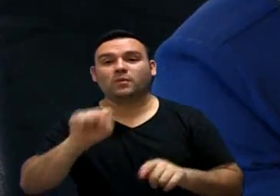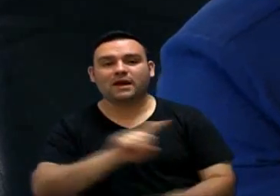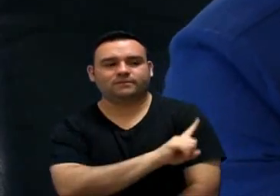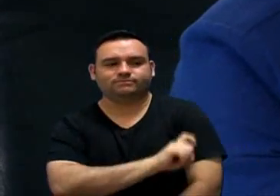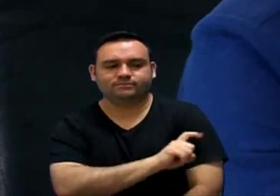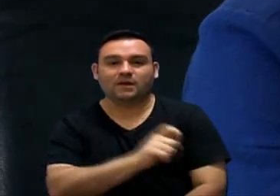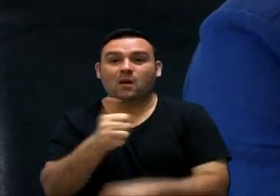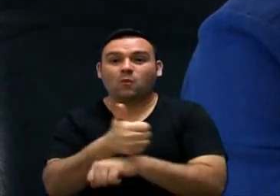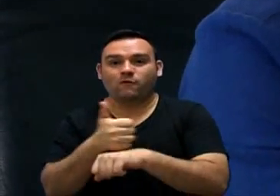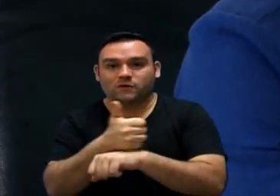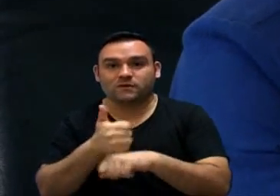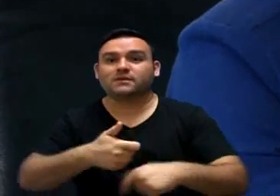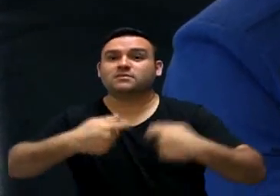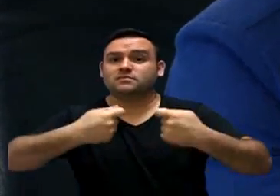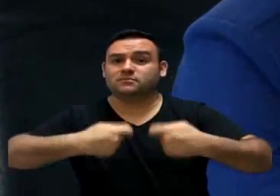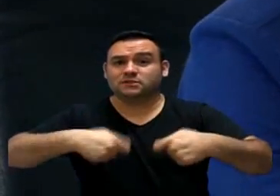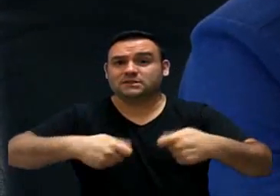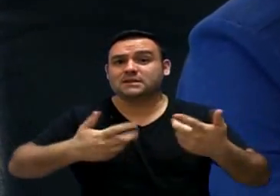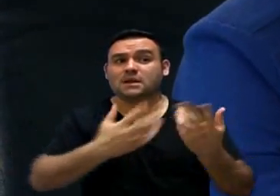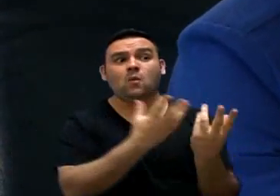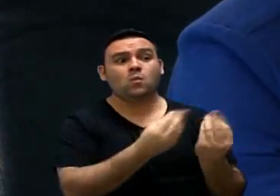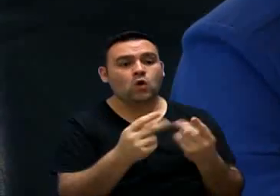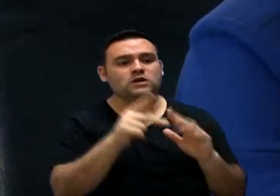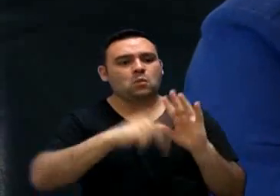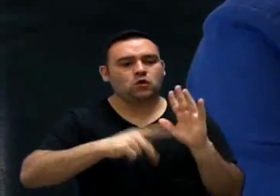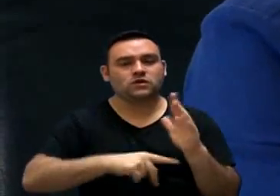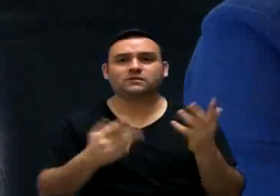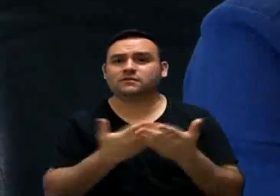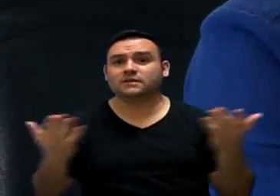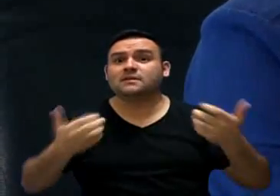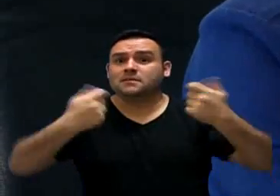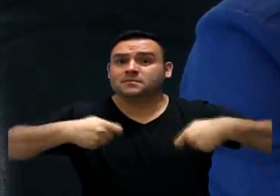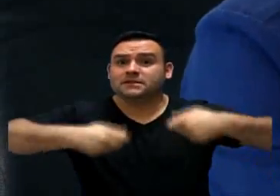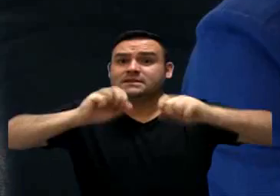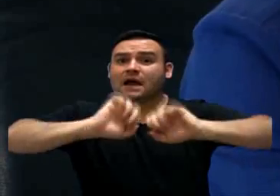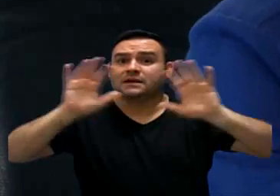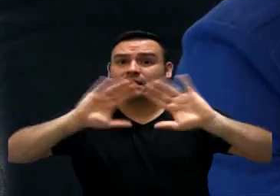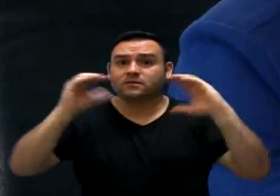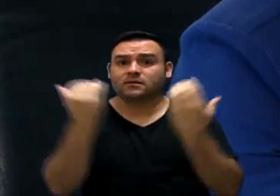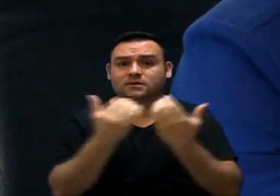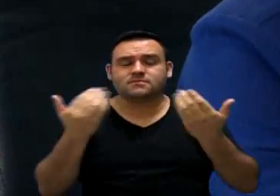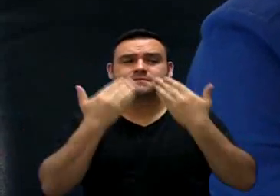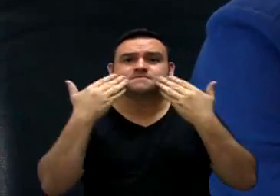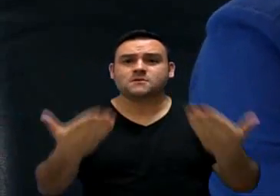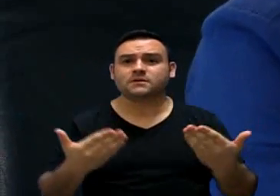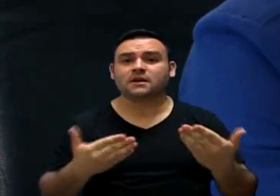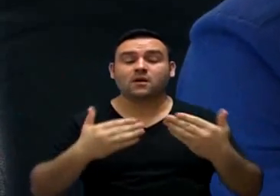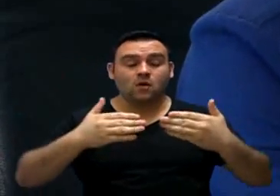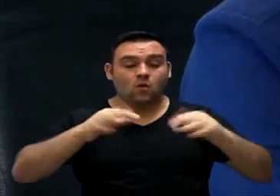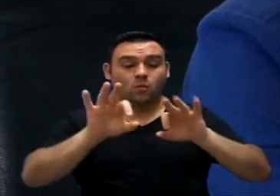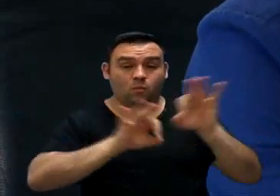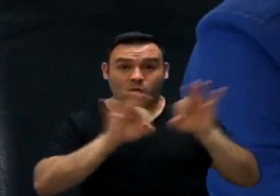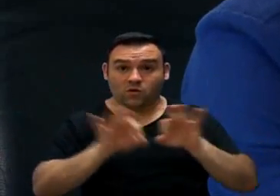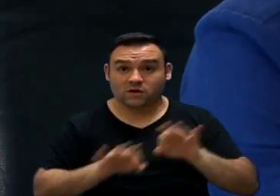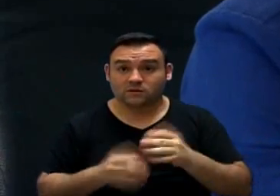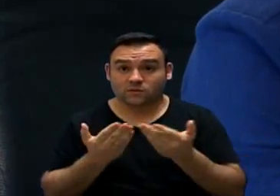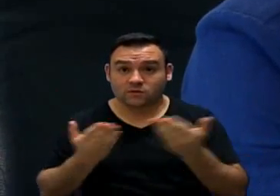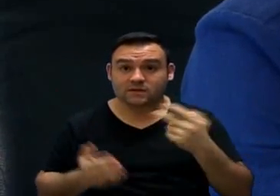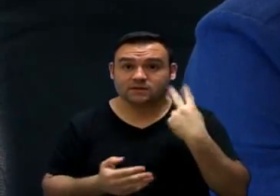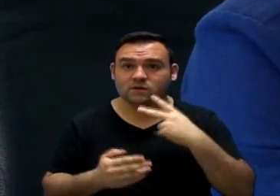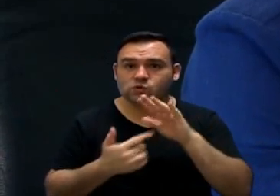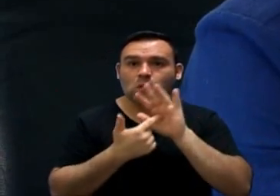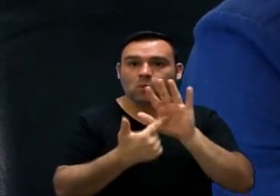dos profissionais. Então, muitos projetos que os vereadores... Então, que fique claro para a Câmara que os projetos que os vereadores